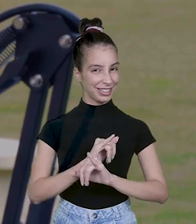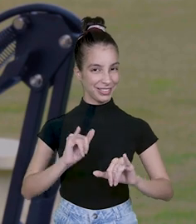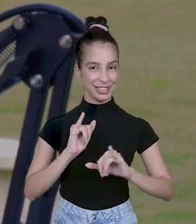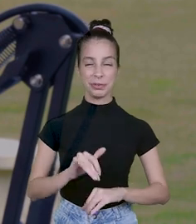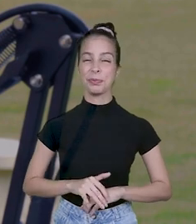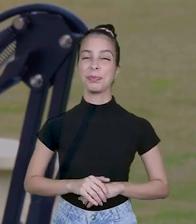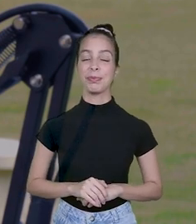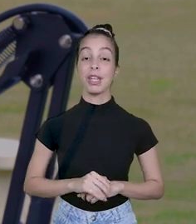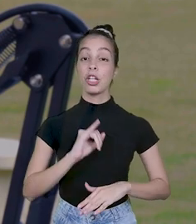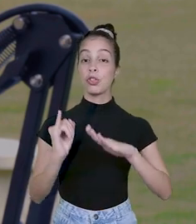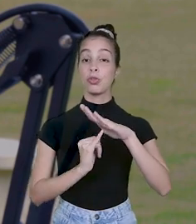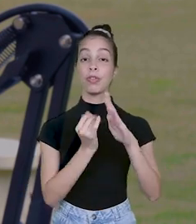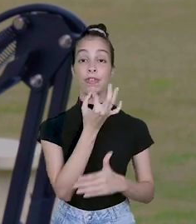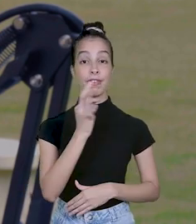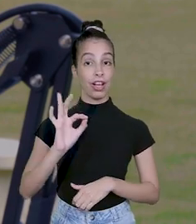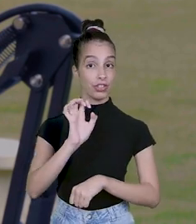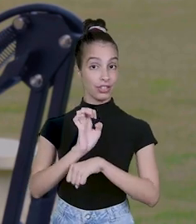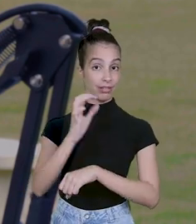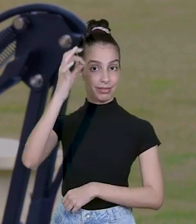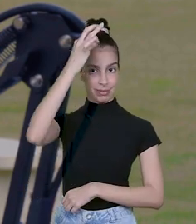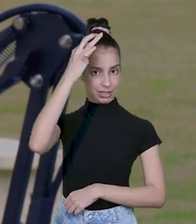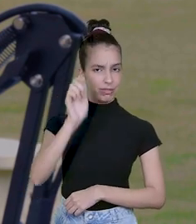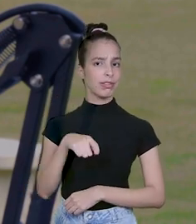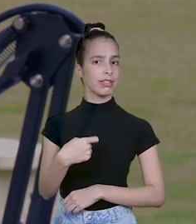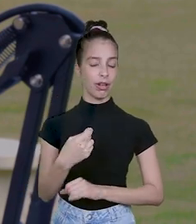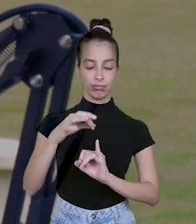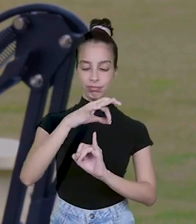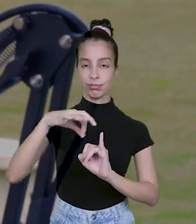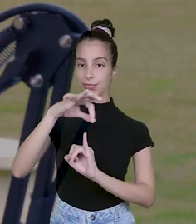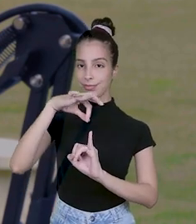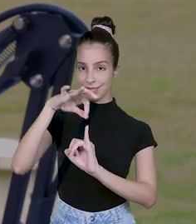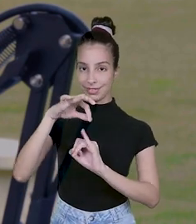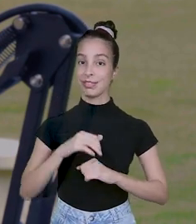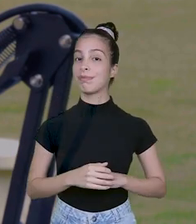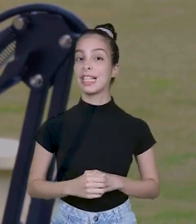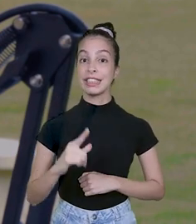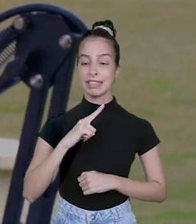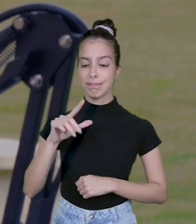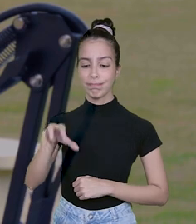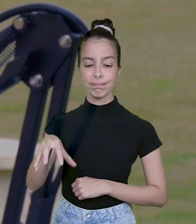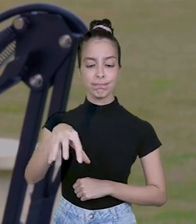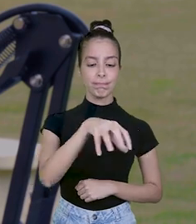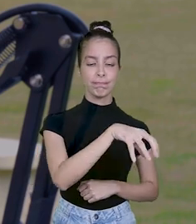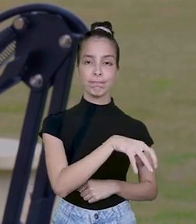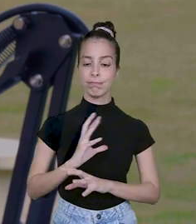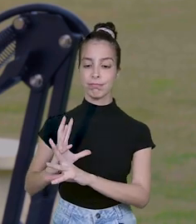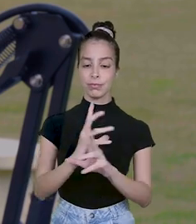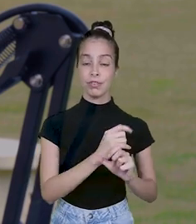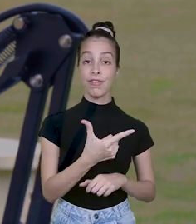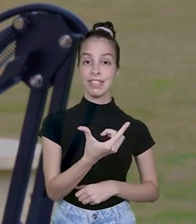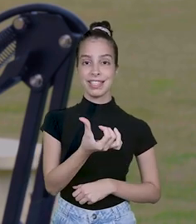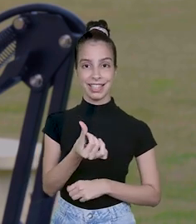é o Instituto Federal do Espírito Santo conta com 26 Camp no estado dessa forma o